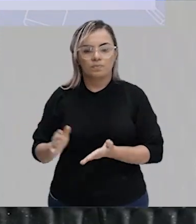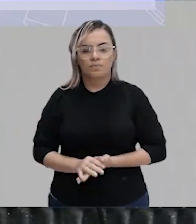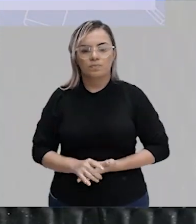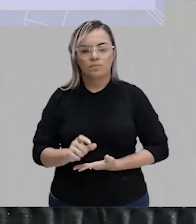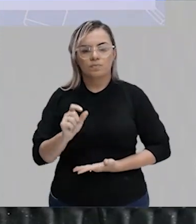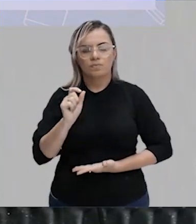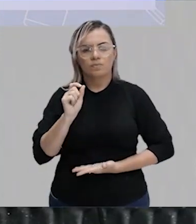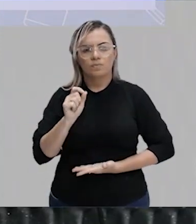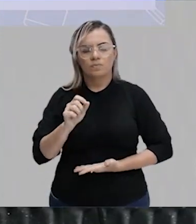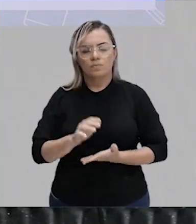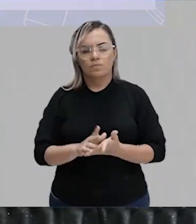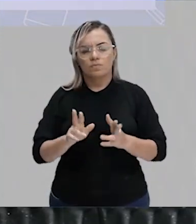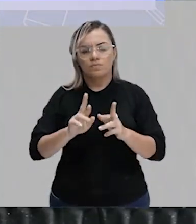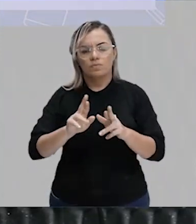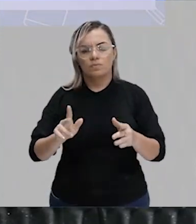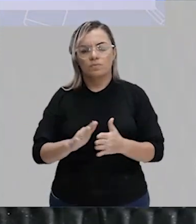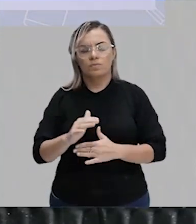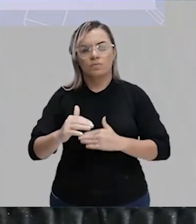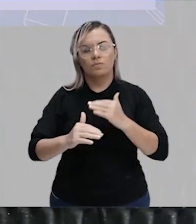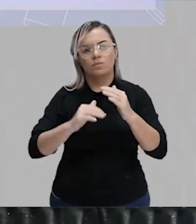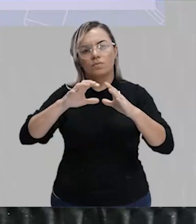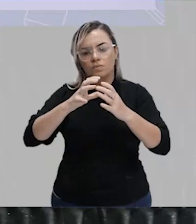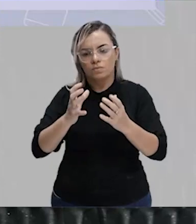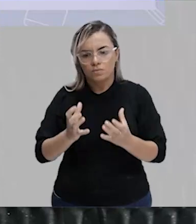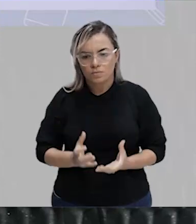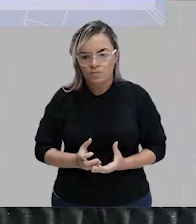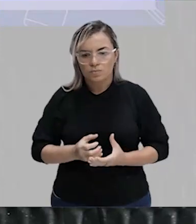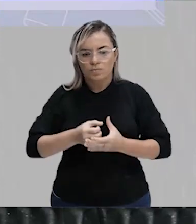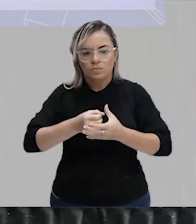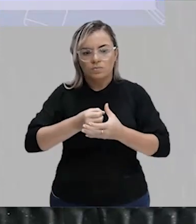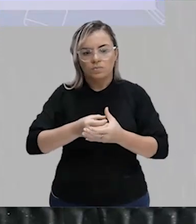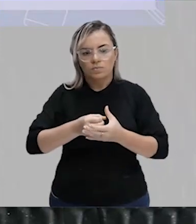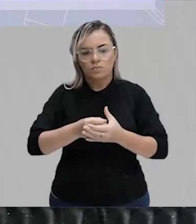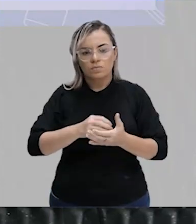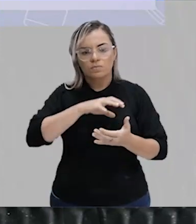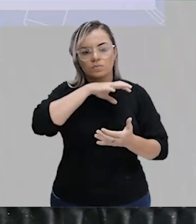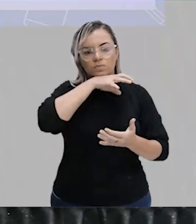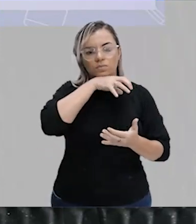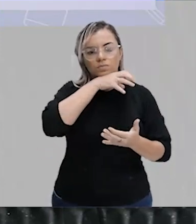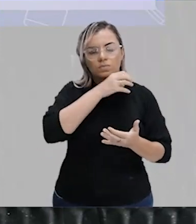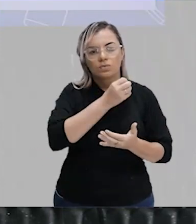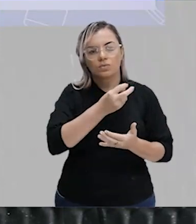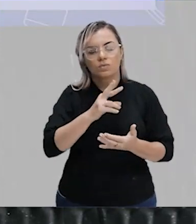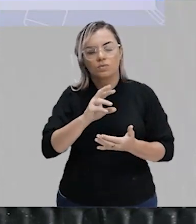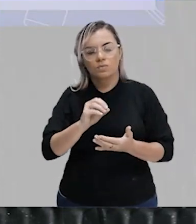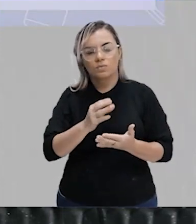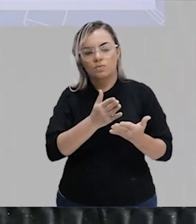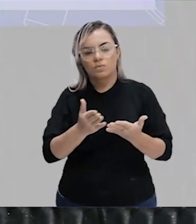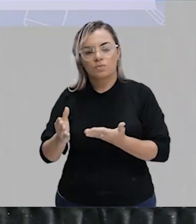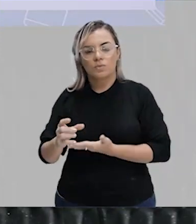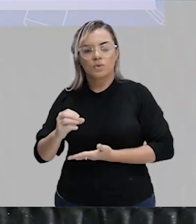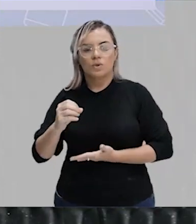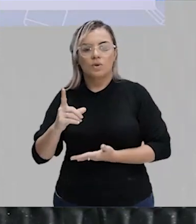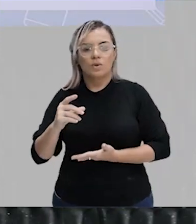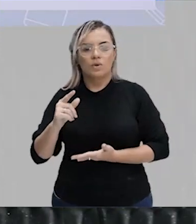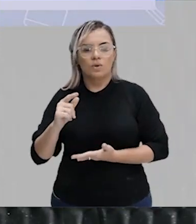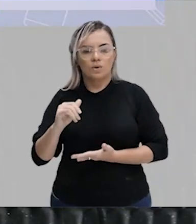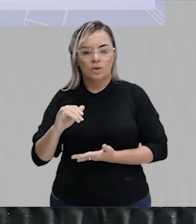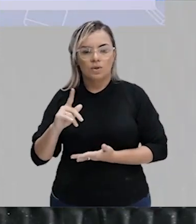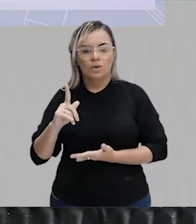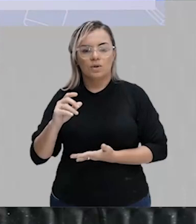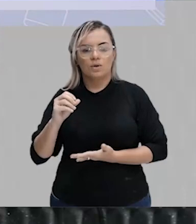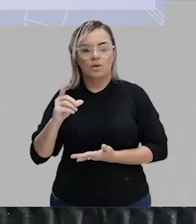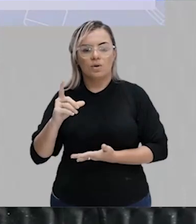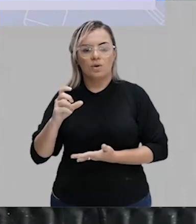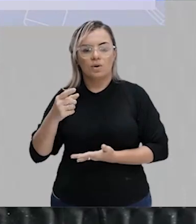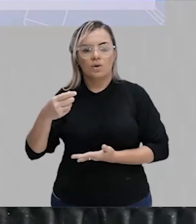Qual a diferença no desenvolvimento embrionário entre animais com ovos oligolécitos e animais